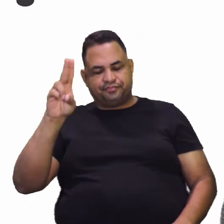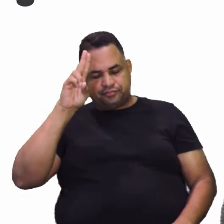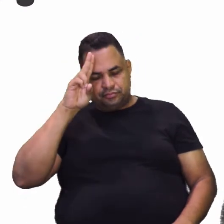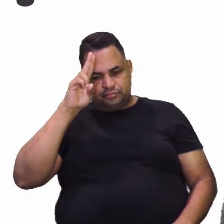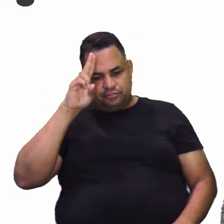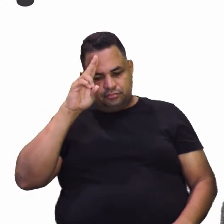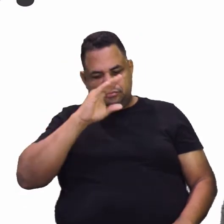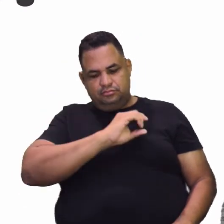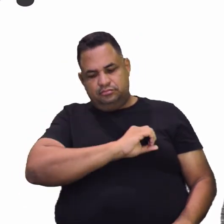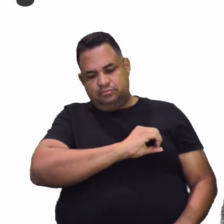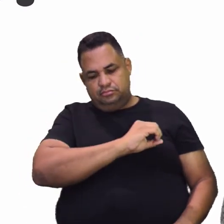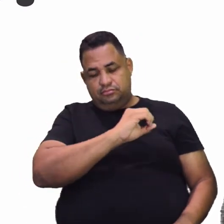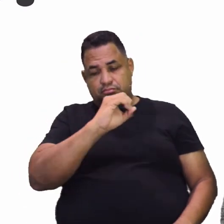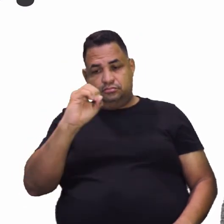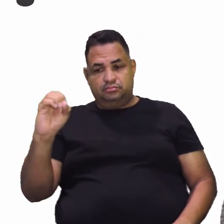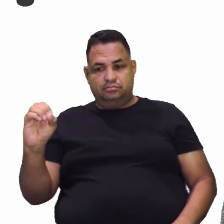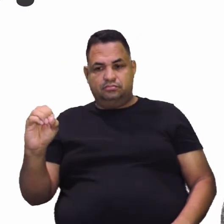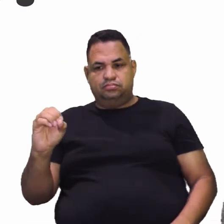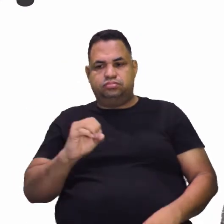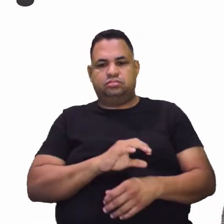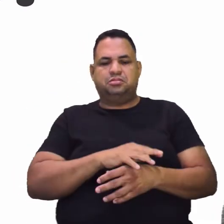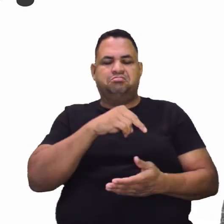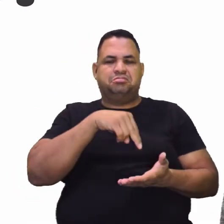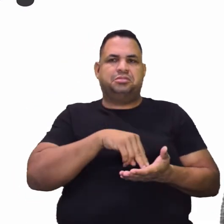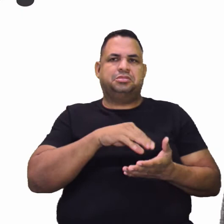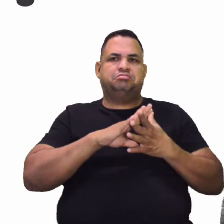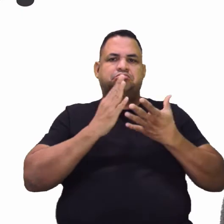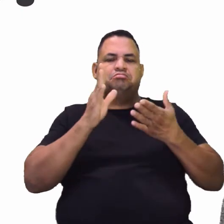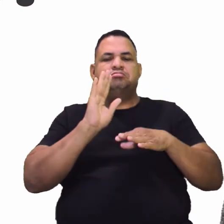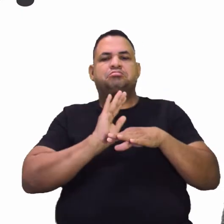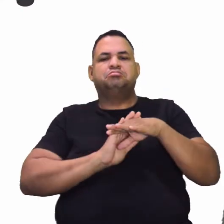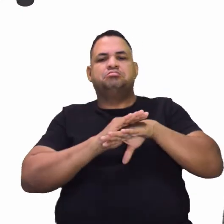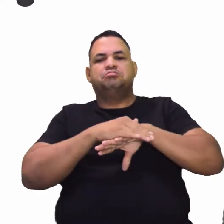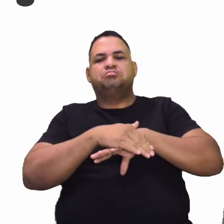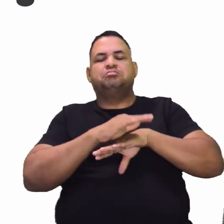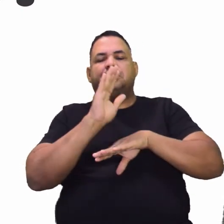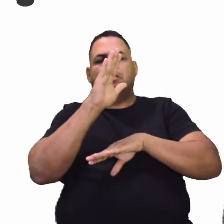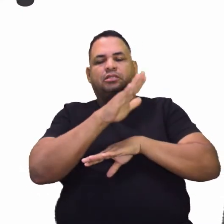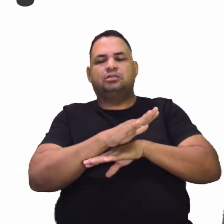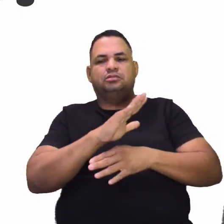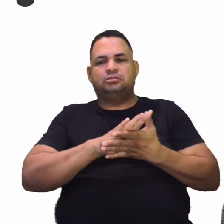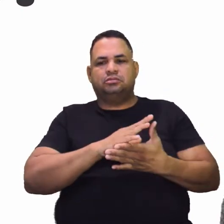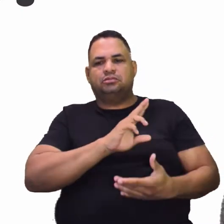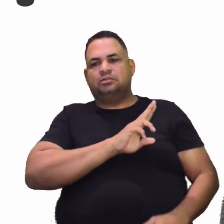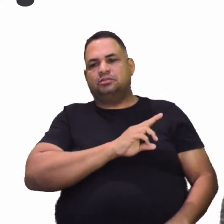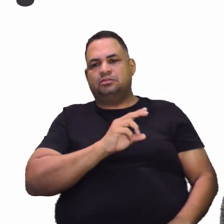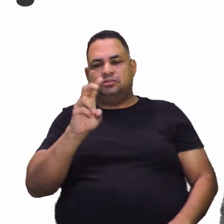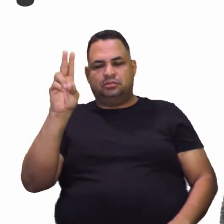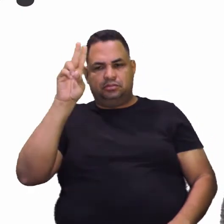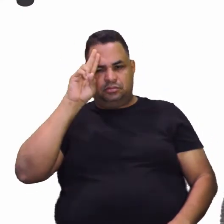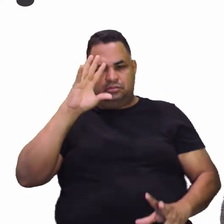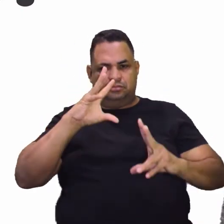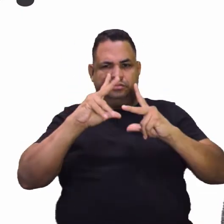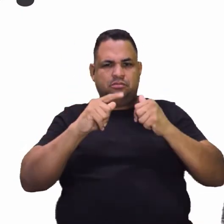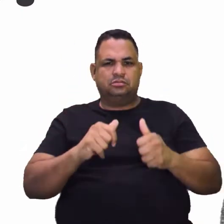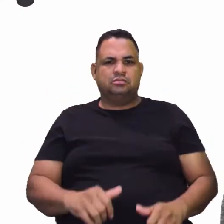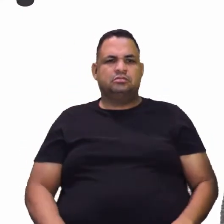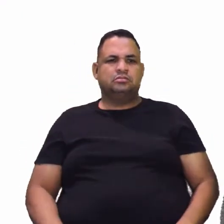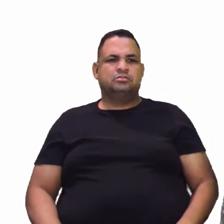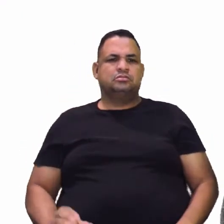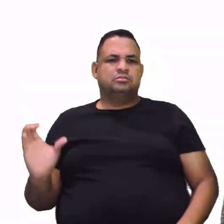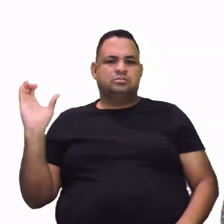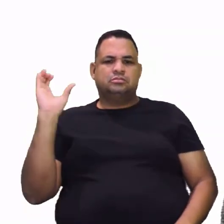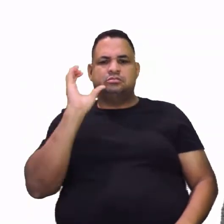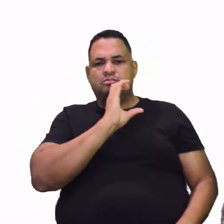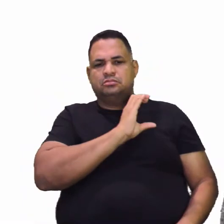uniforme dele, ele usou o dia todo, certo? Pode ser amanhã, tarde, mas aquele dia todo, aquela segunda inteira. Muito bem,